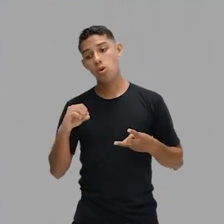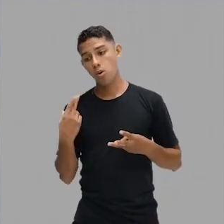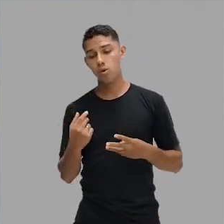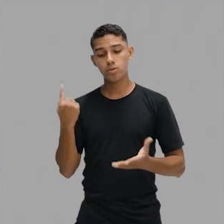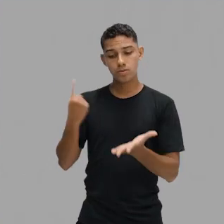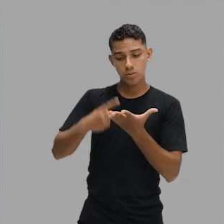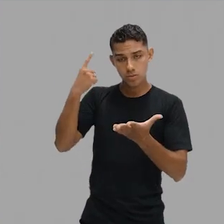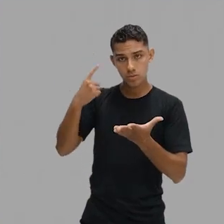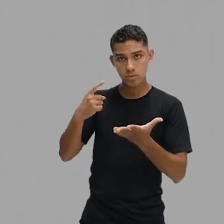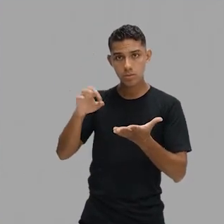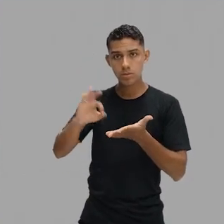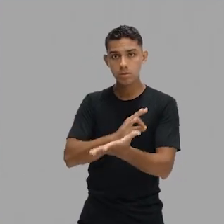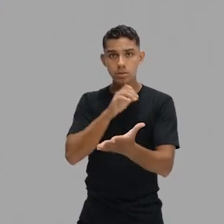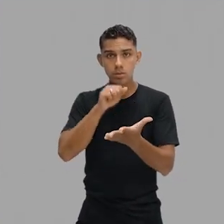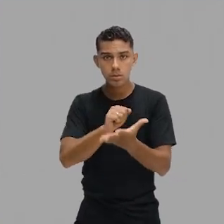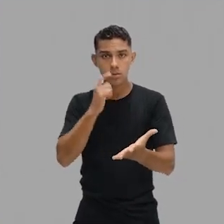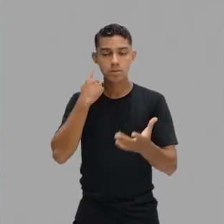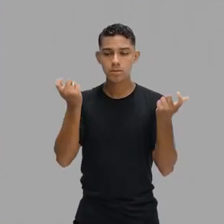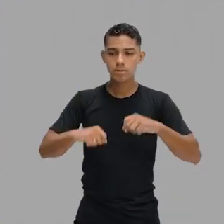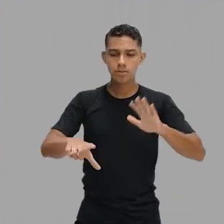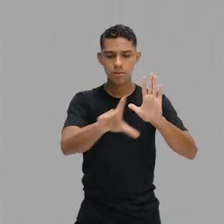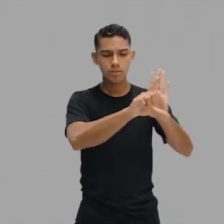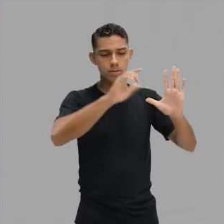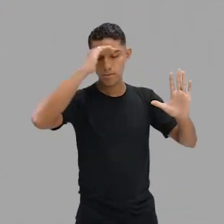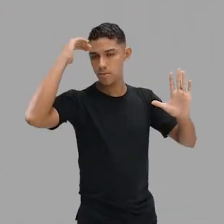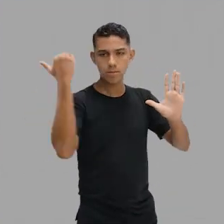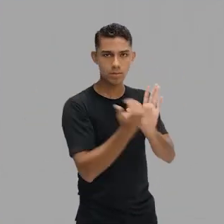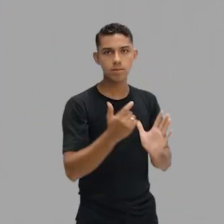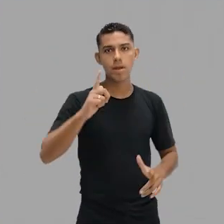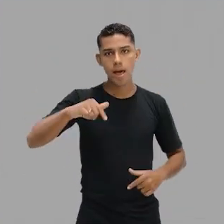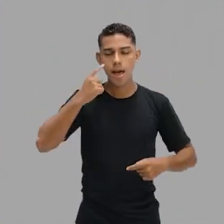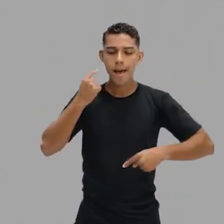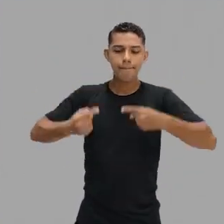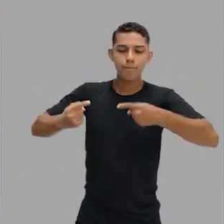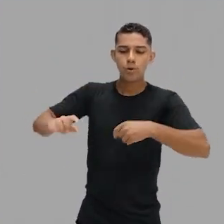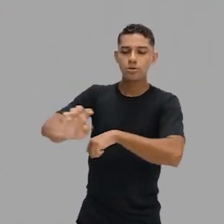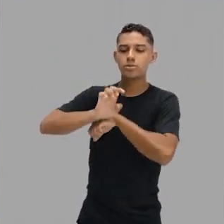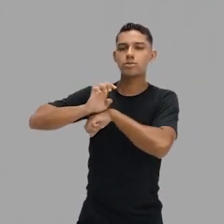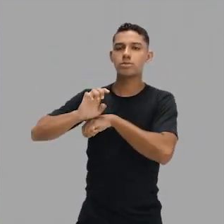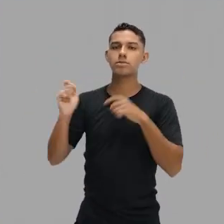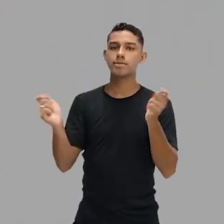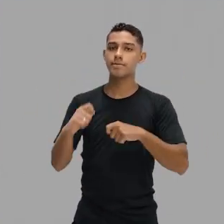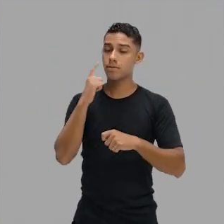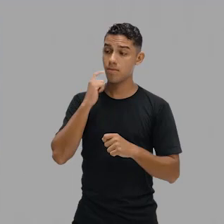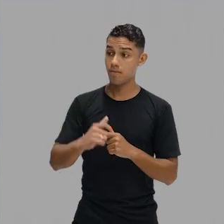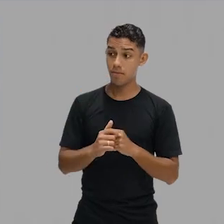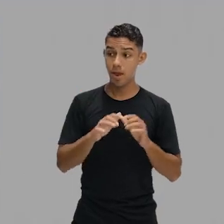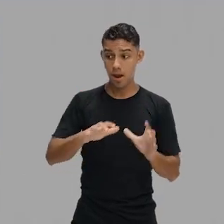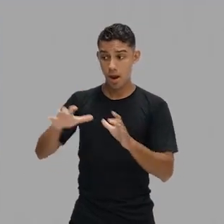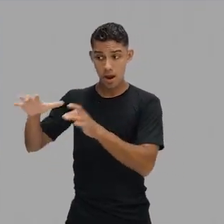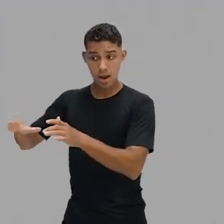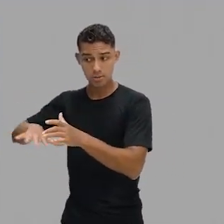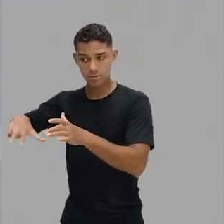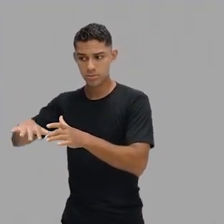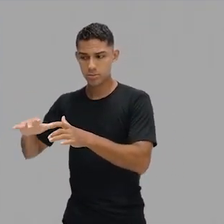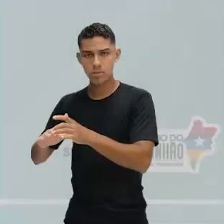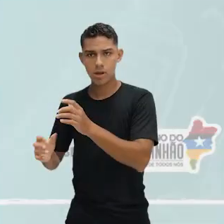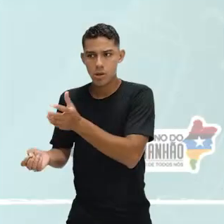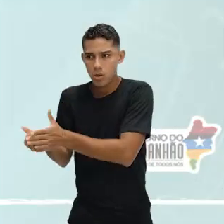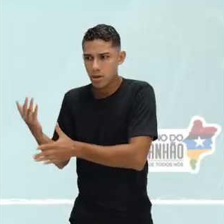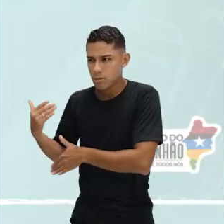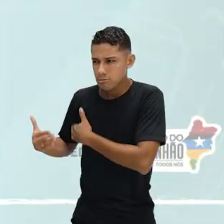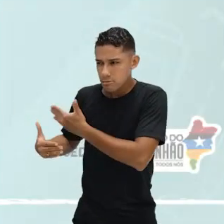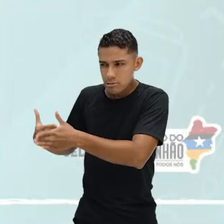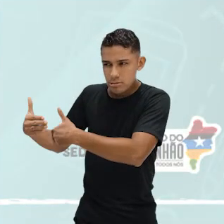instituição que garanta isso através da lei, que é o Estado. Aí a gente sai da condição natural e passa para a